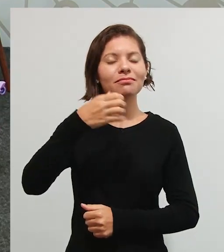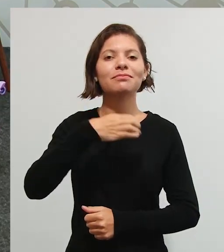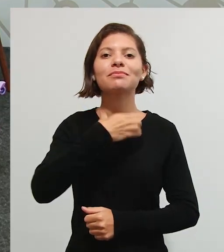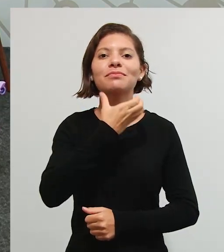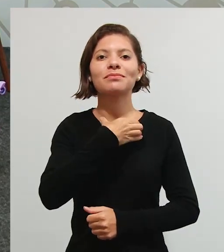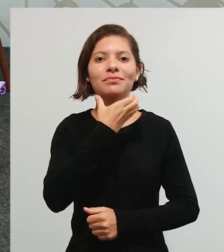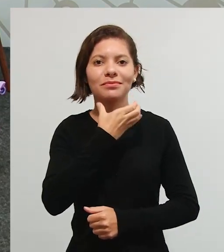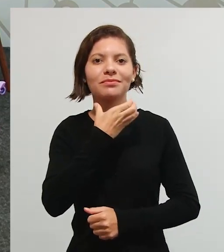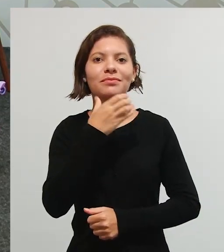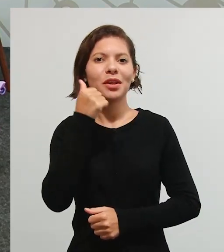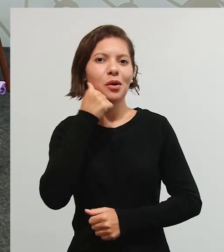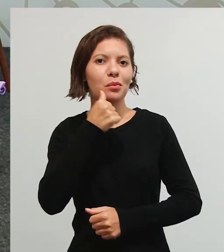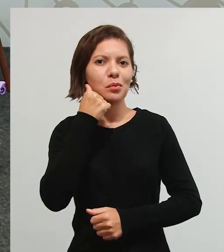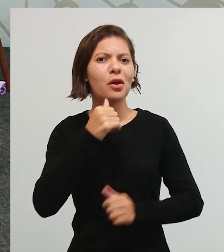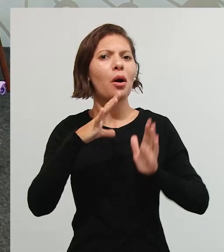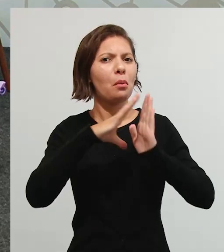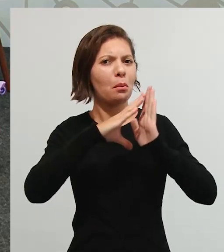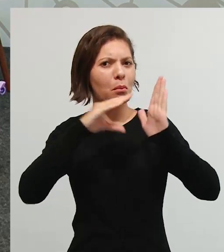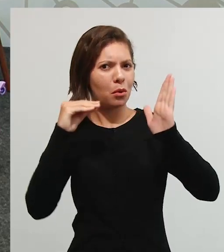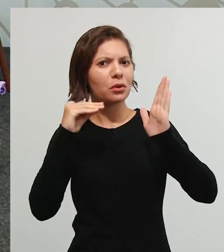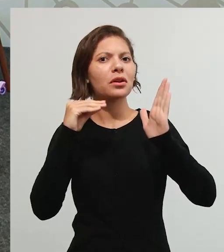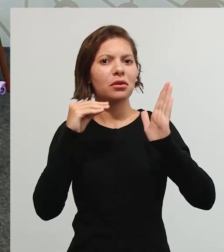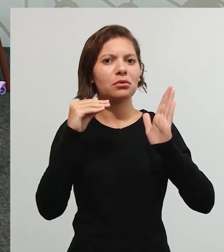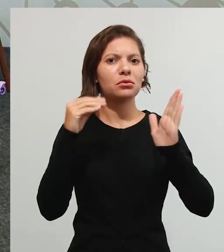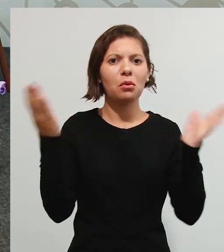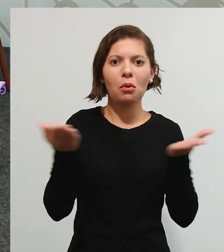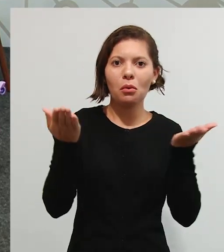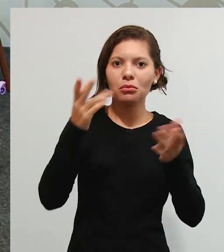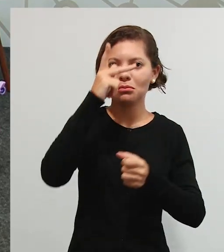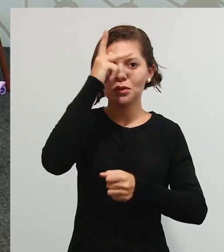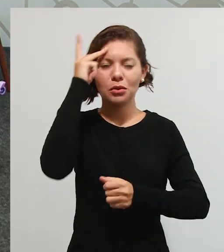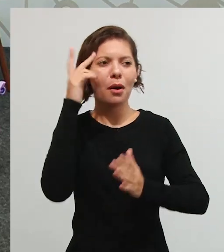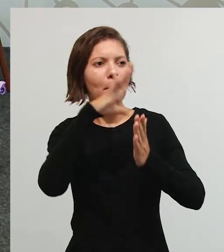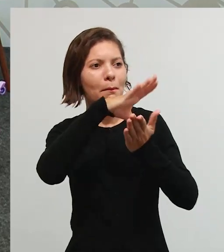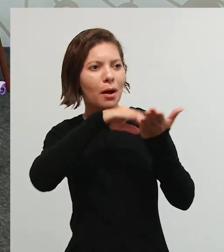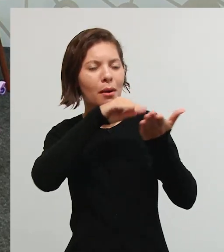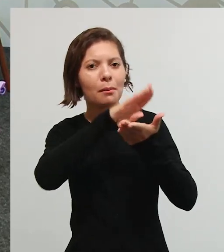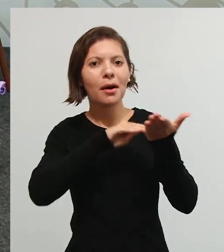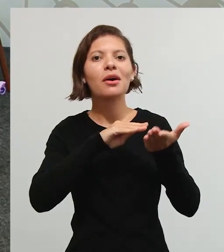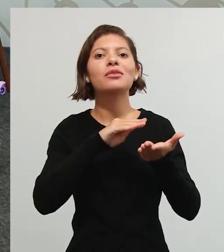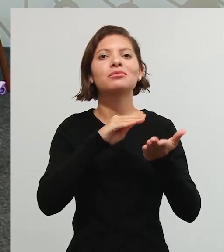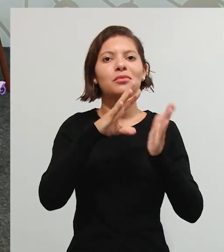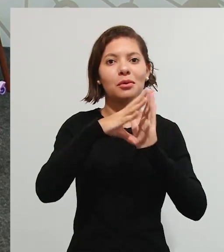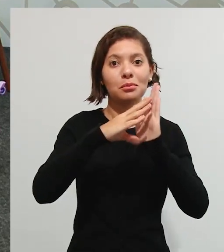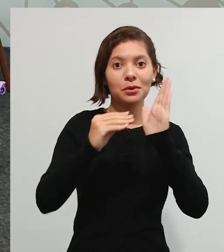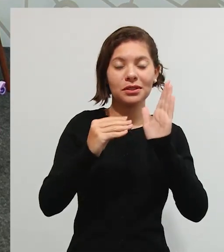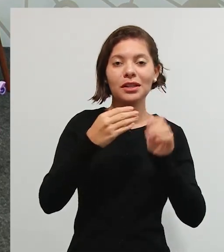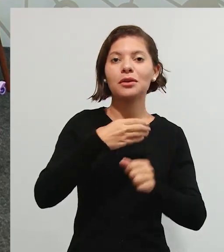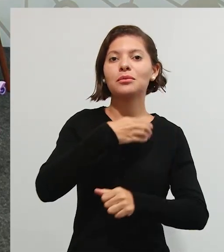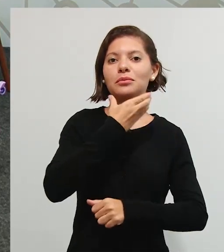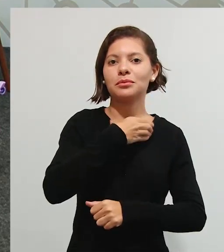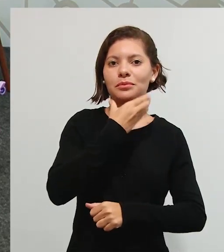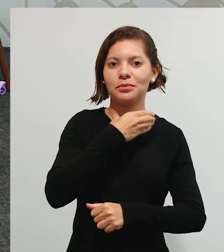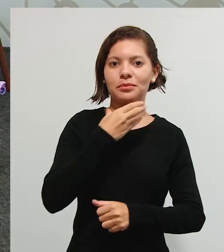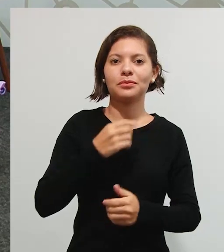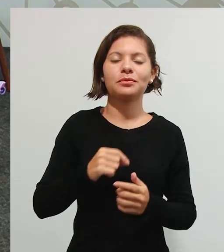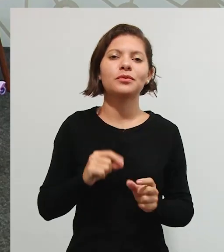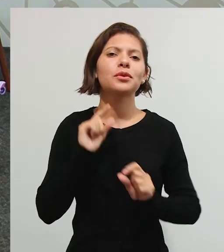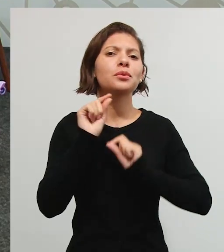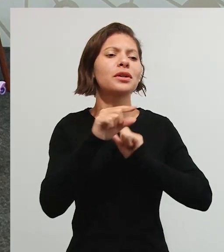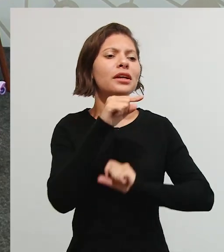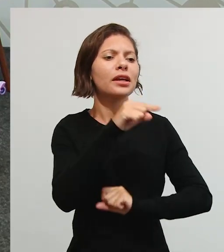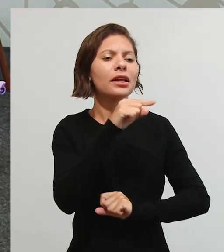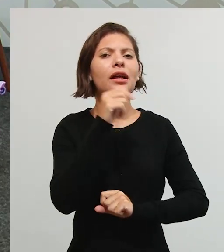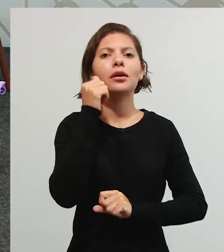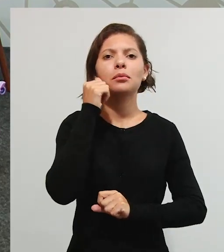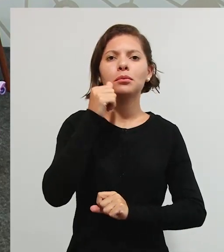fazer um quarto montessoriano, vamos fazer. Não, porque Maria Montessori desenvolveu e estudou enquanto